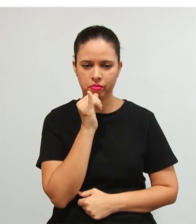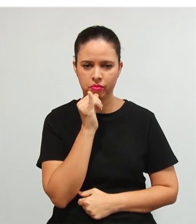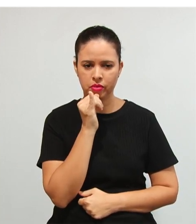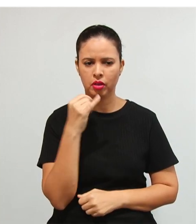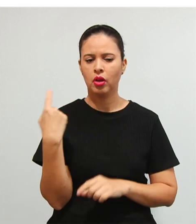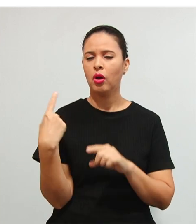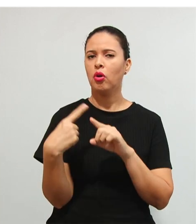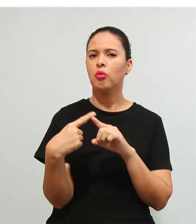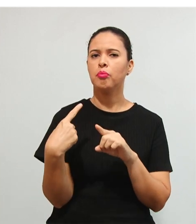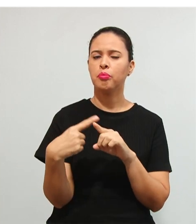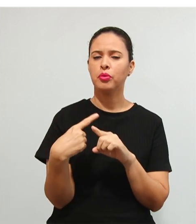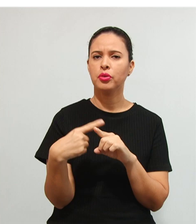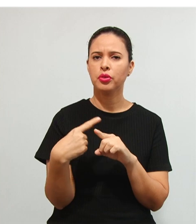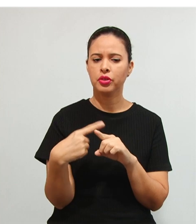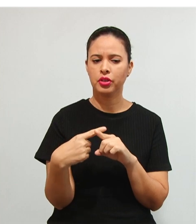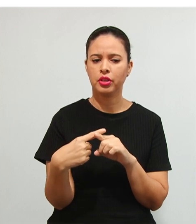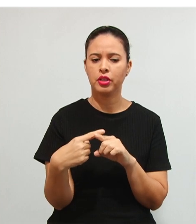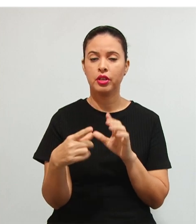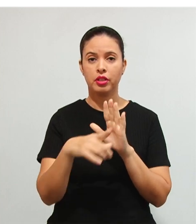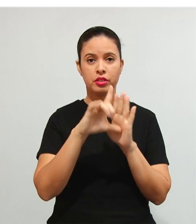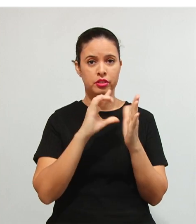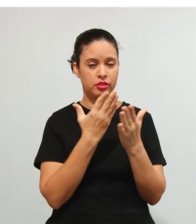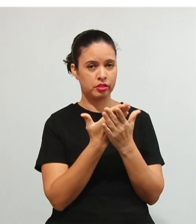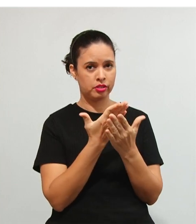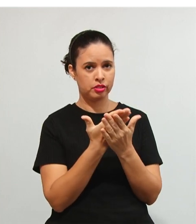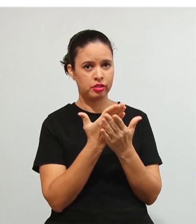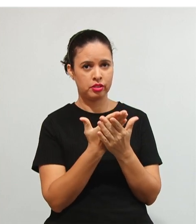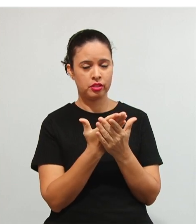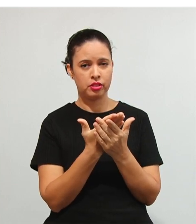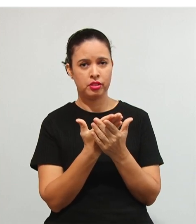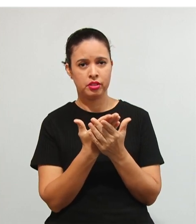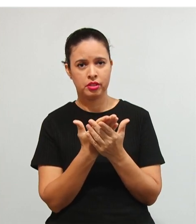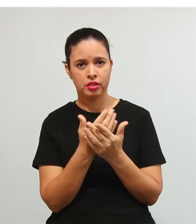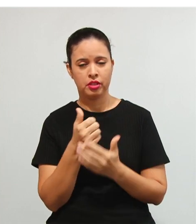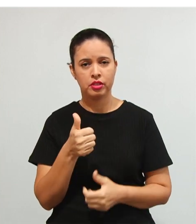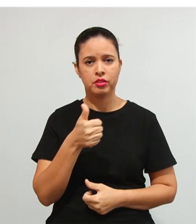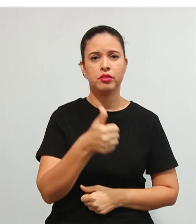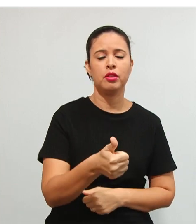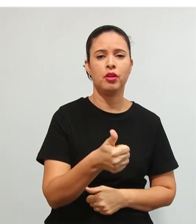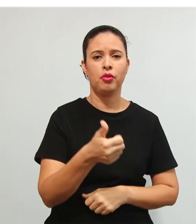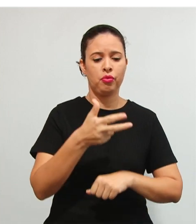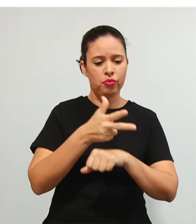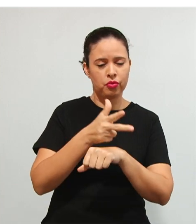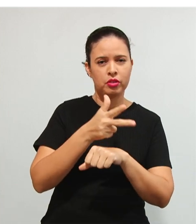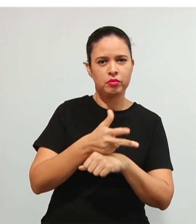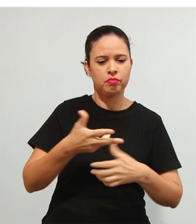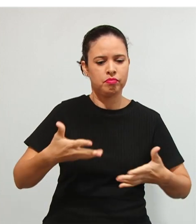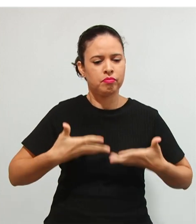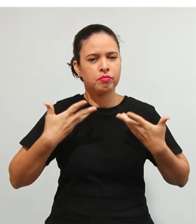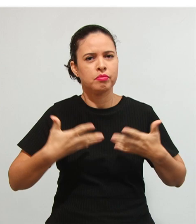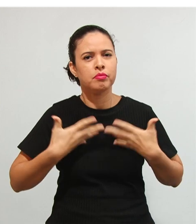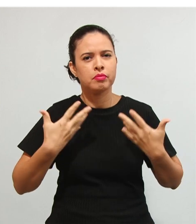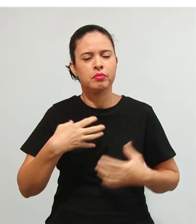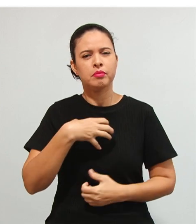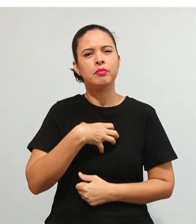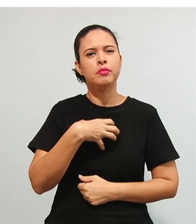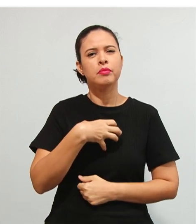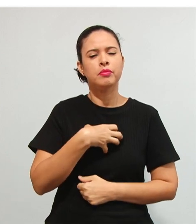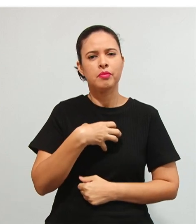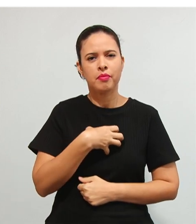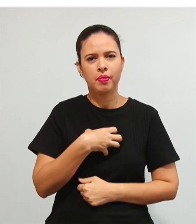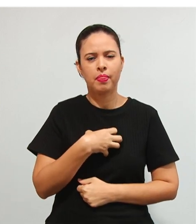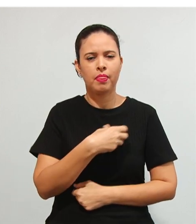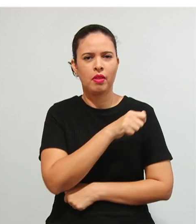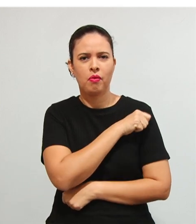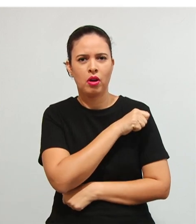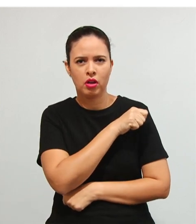que às vezes, antes de começar a aula, introduzir um vídeo motivacional, um vídeo que sensibilize o